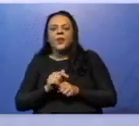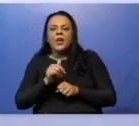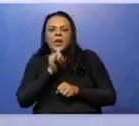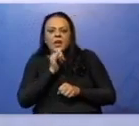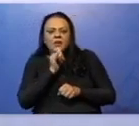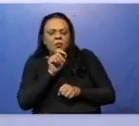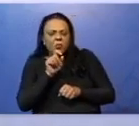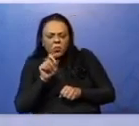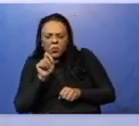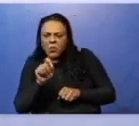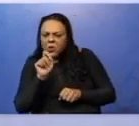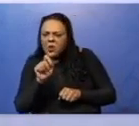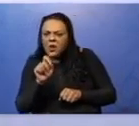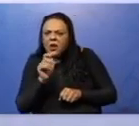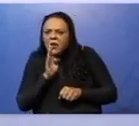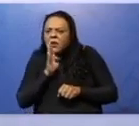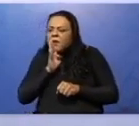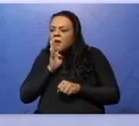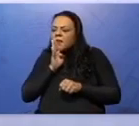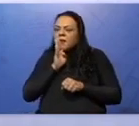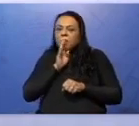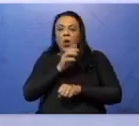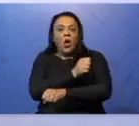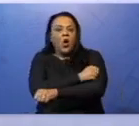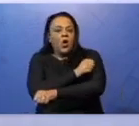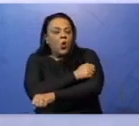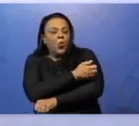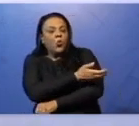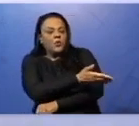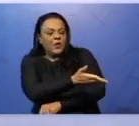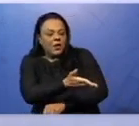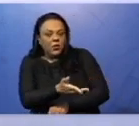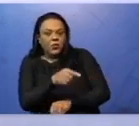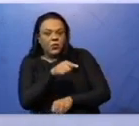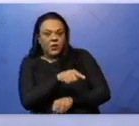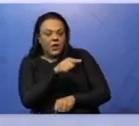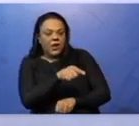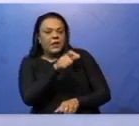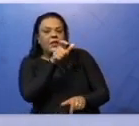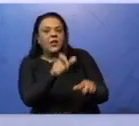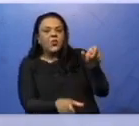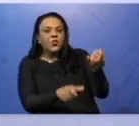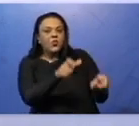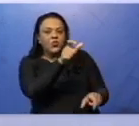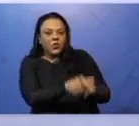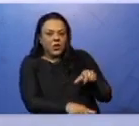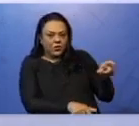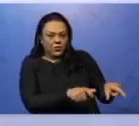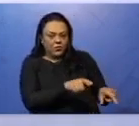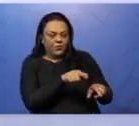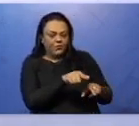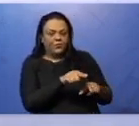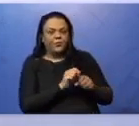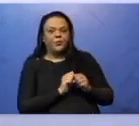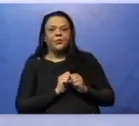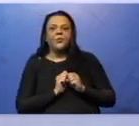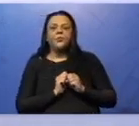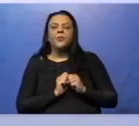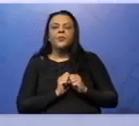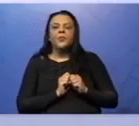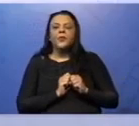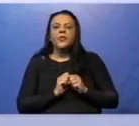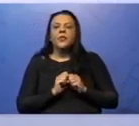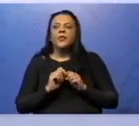Quem permaneceram? Os alunos. Os alunos é o meu sujeito, ele é o tema, o assunto da frase, certo?